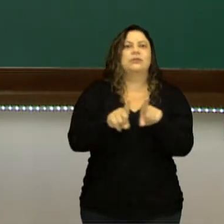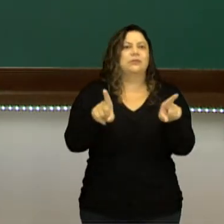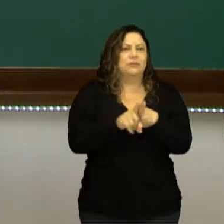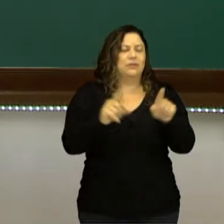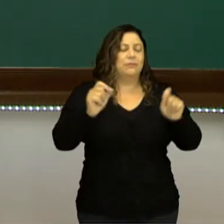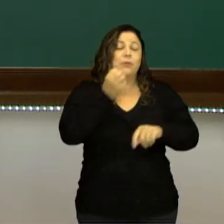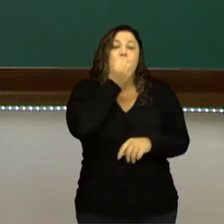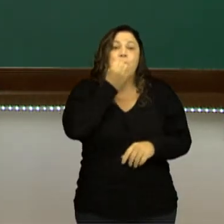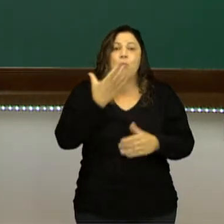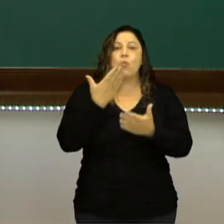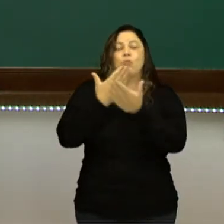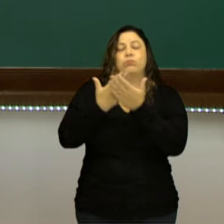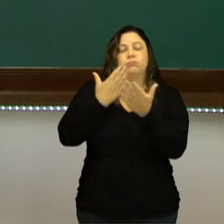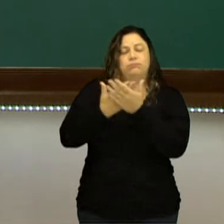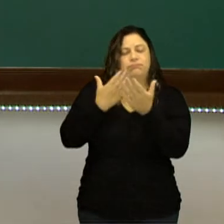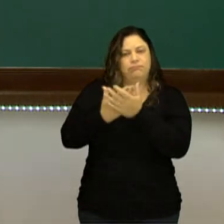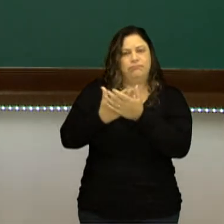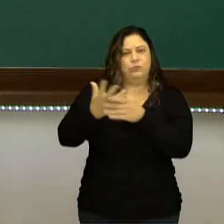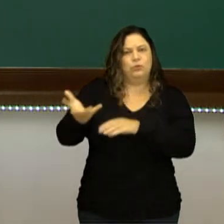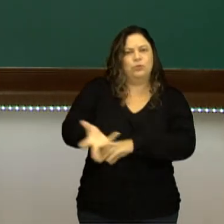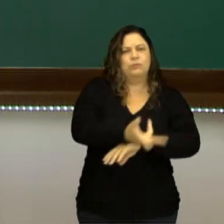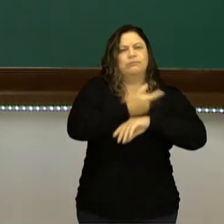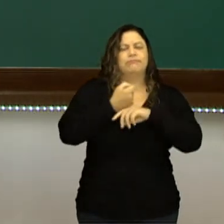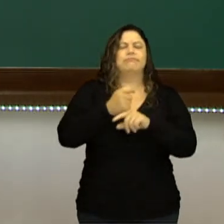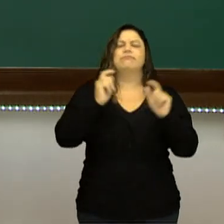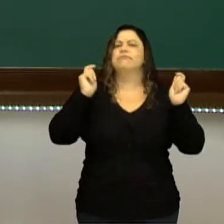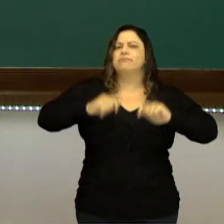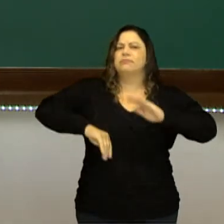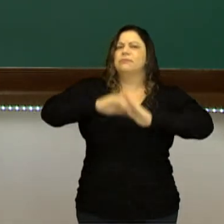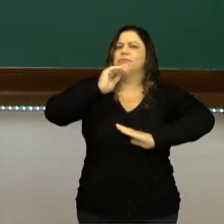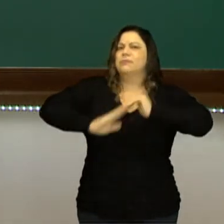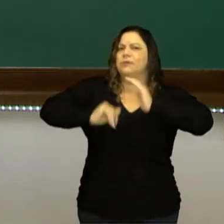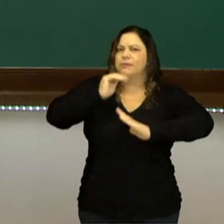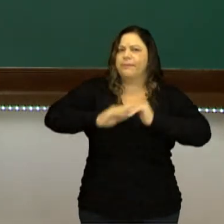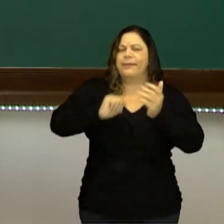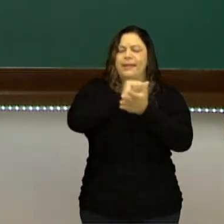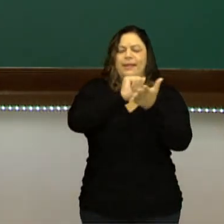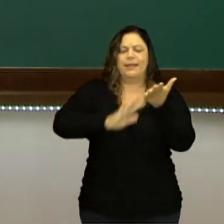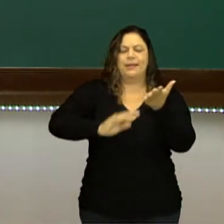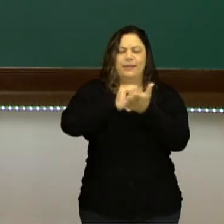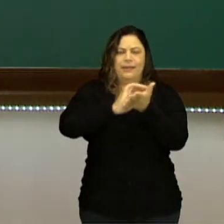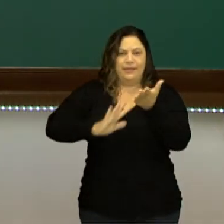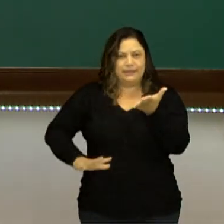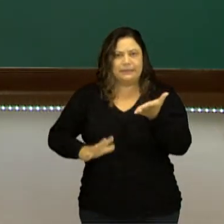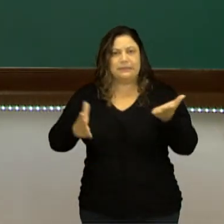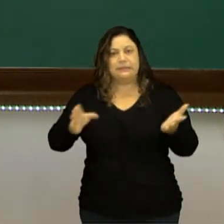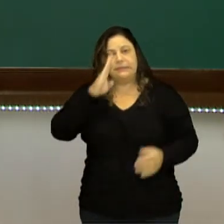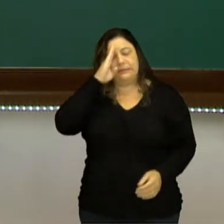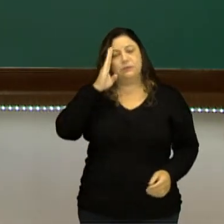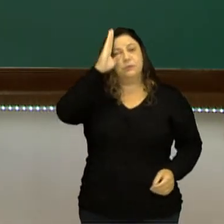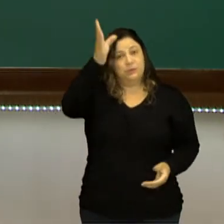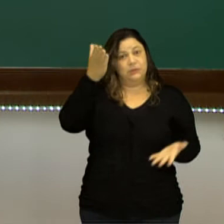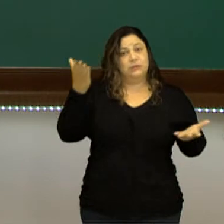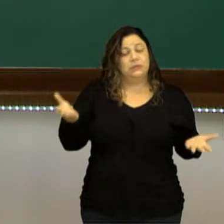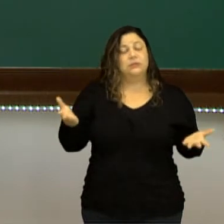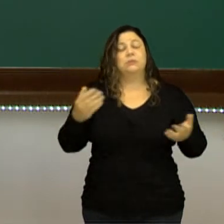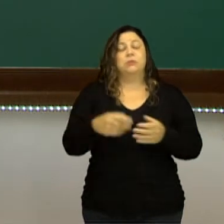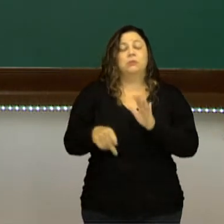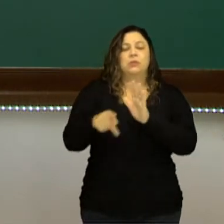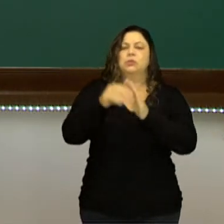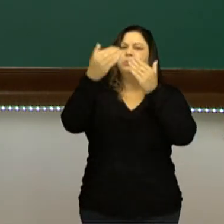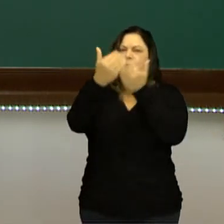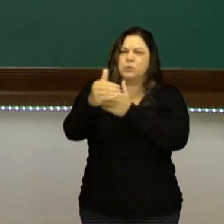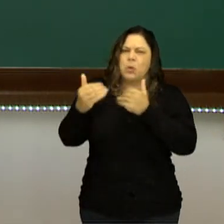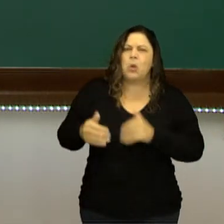bom estudo, ele é mais eficiente, né, com a prática de exercícios, principalmente aí, né, exercícios, provas.